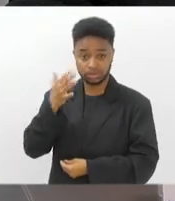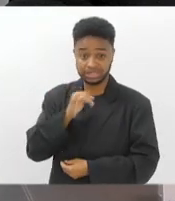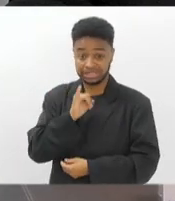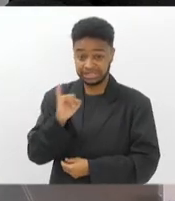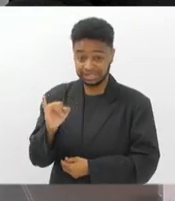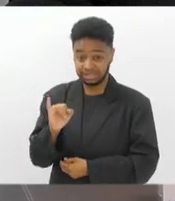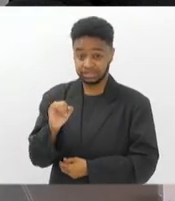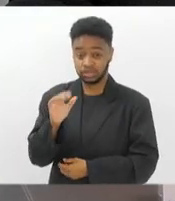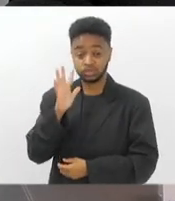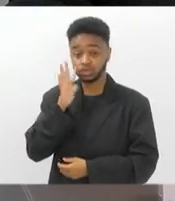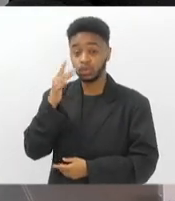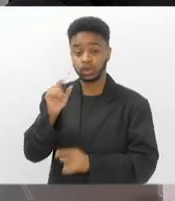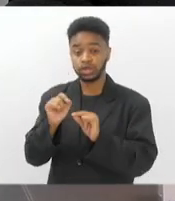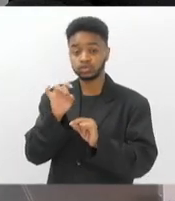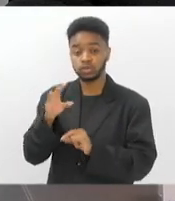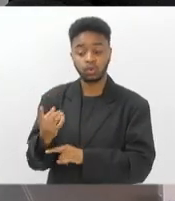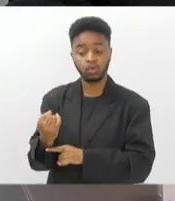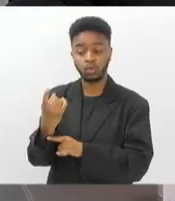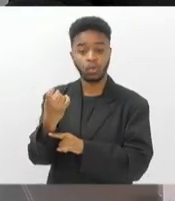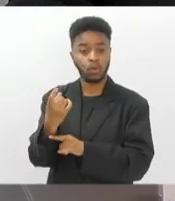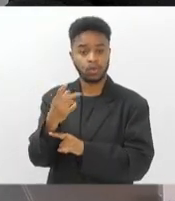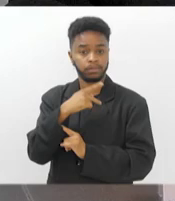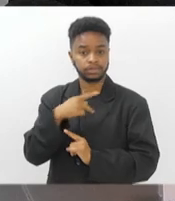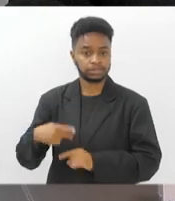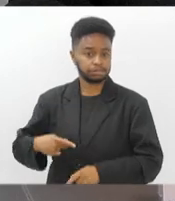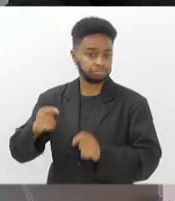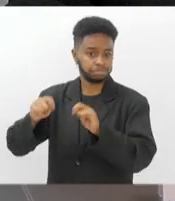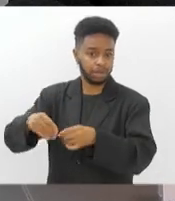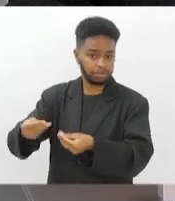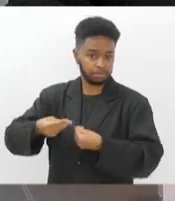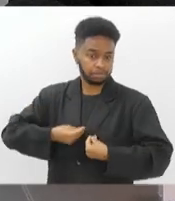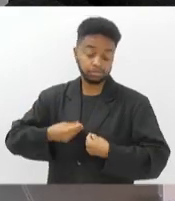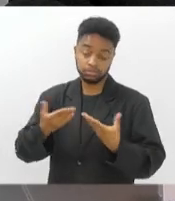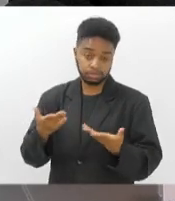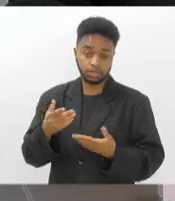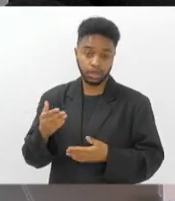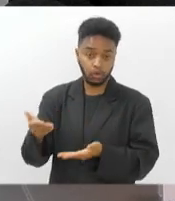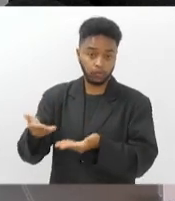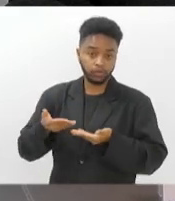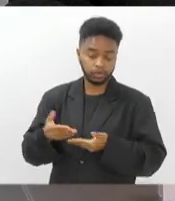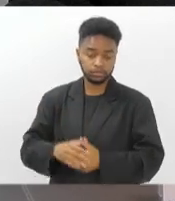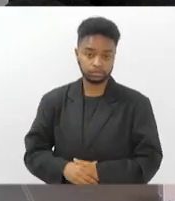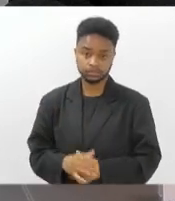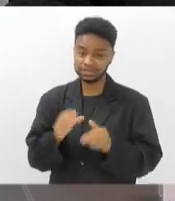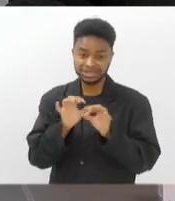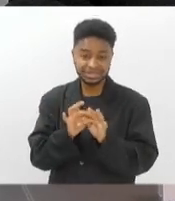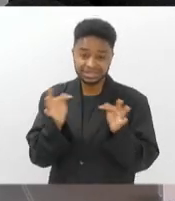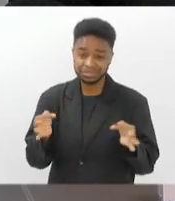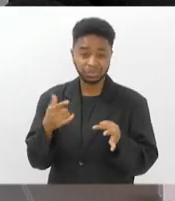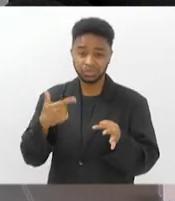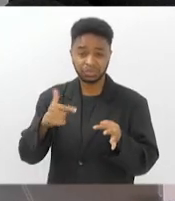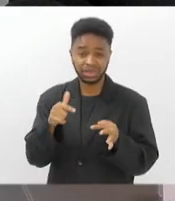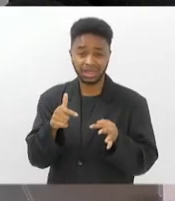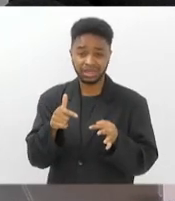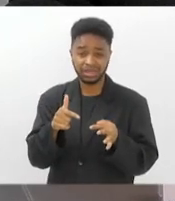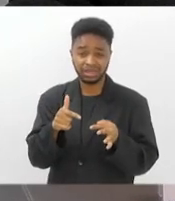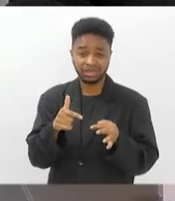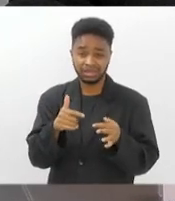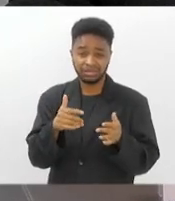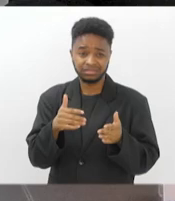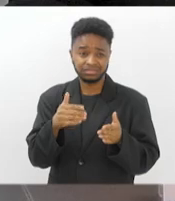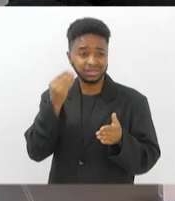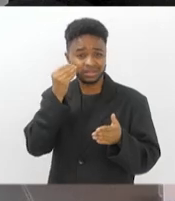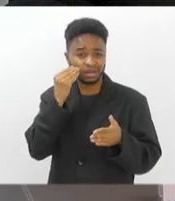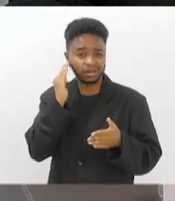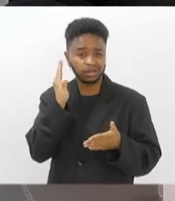solução for através do presidente ele vem é simples assim é isso que eu quero para deixar claro que não tem nenhuma caça bruxa com nenhum presidente de empresa a